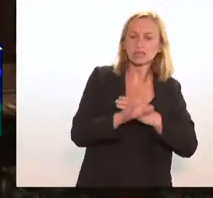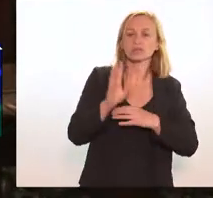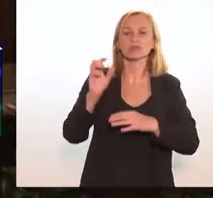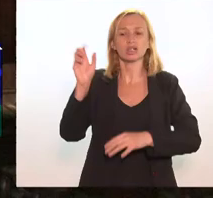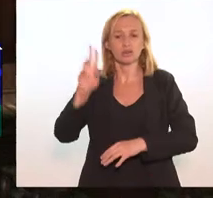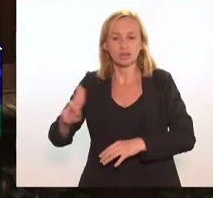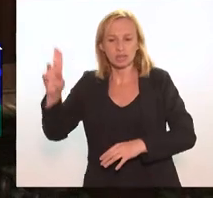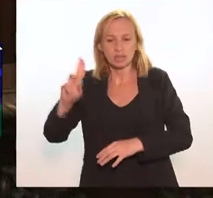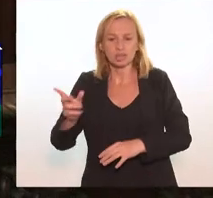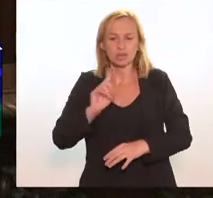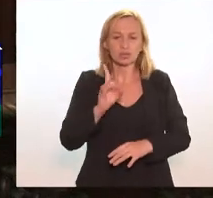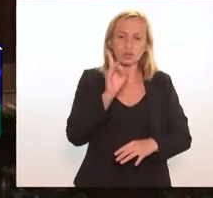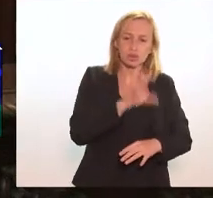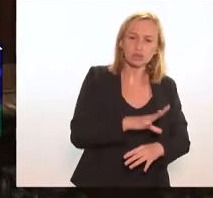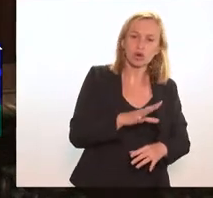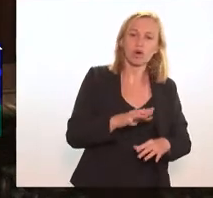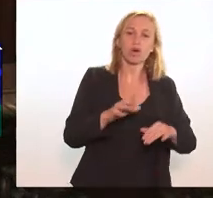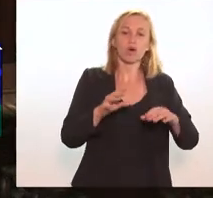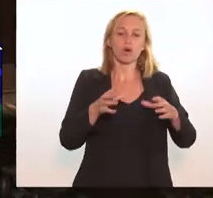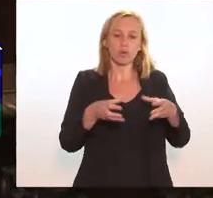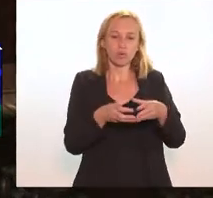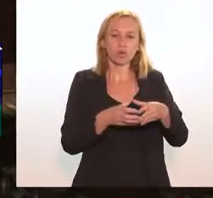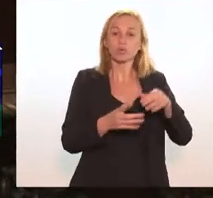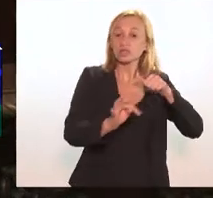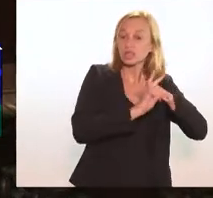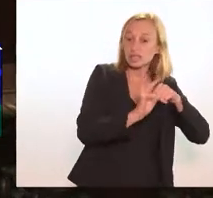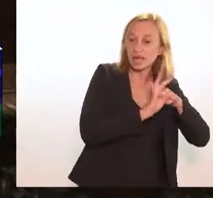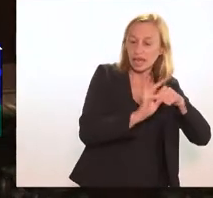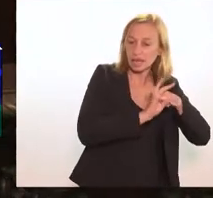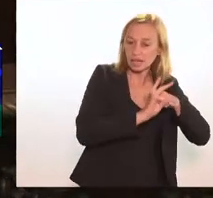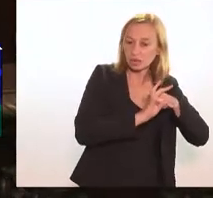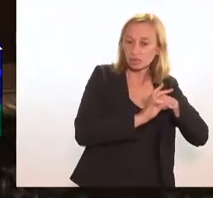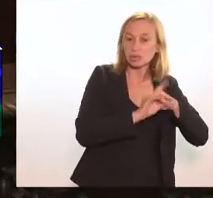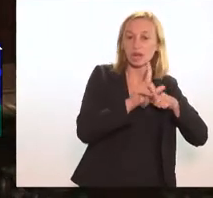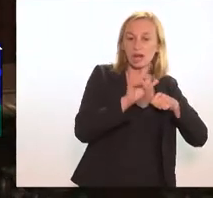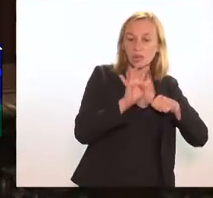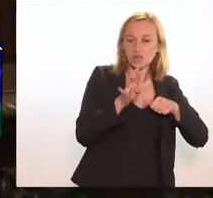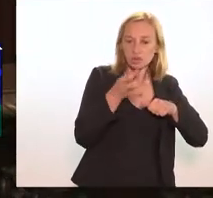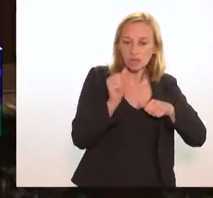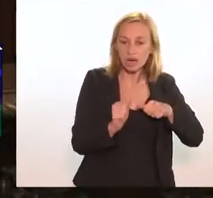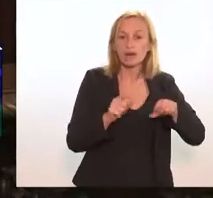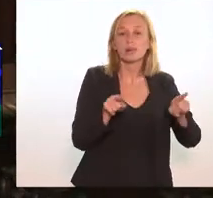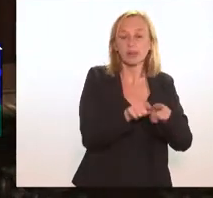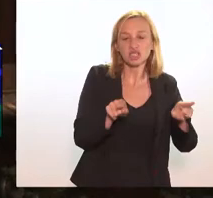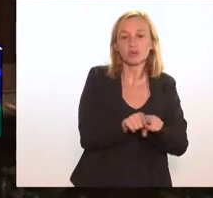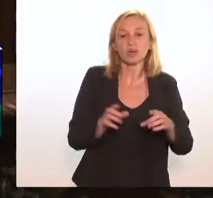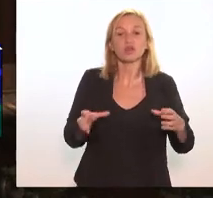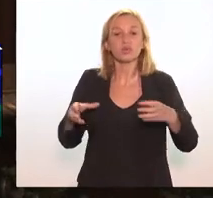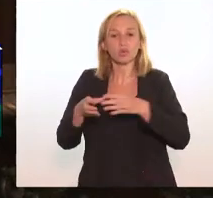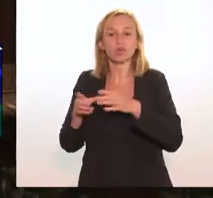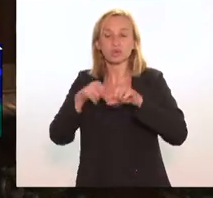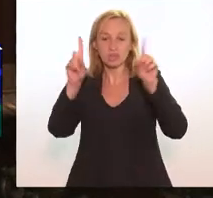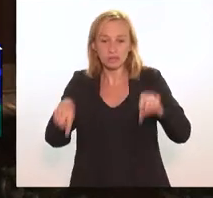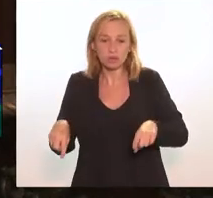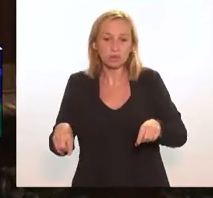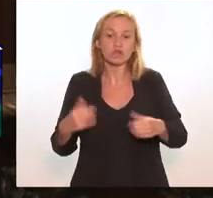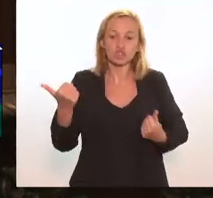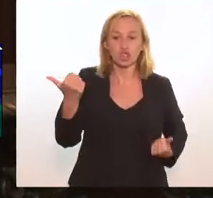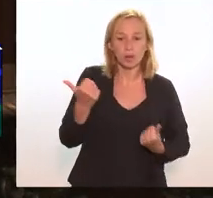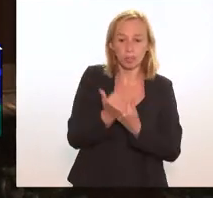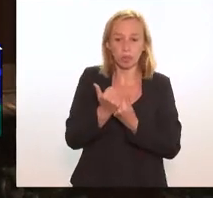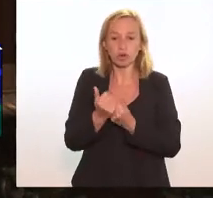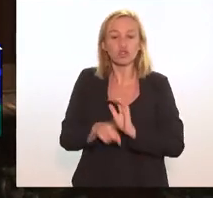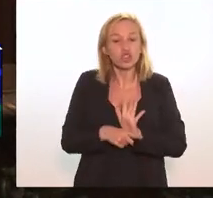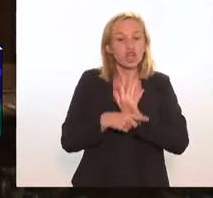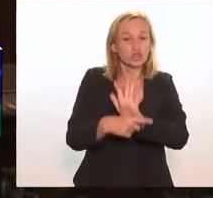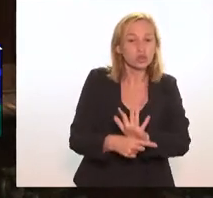docente, não apenas um corpo de técnicos laboratoriais, que existe, mas um corpo também de servidores de apoio, de